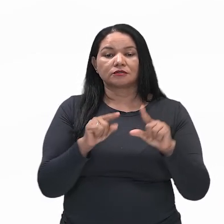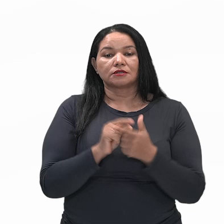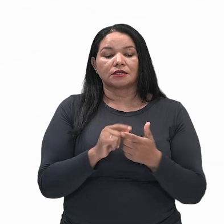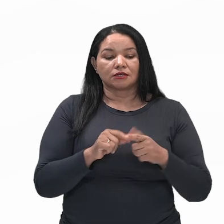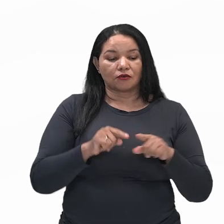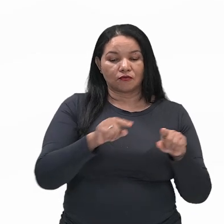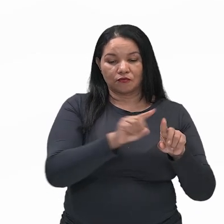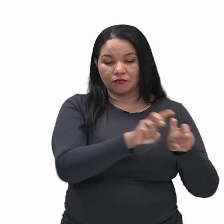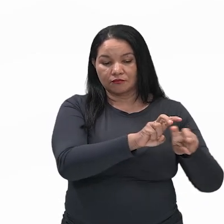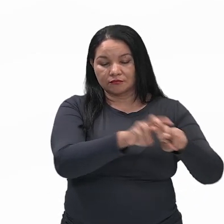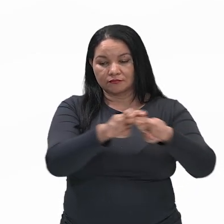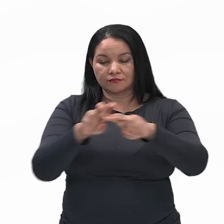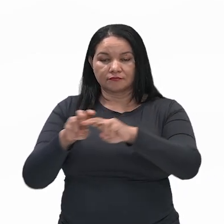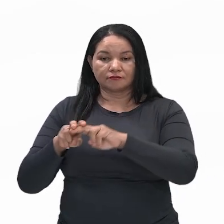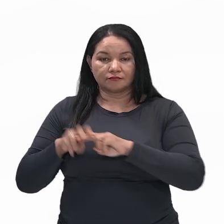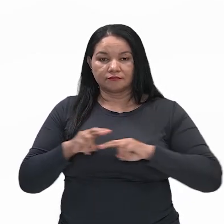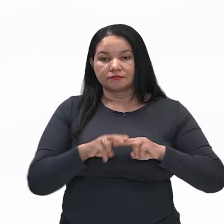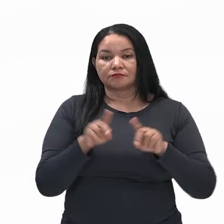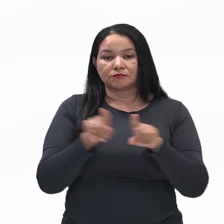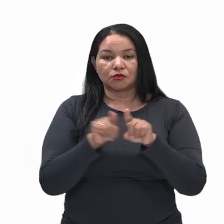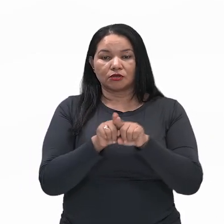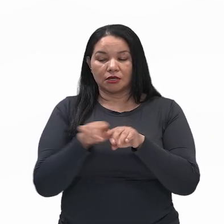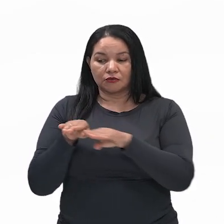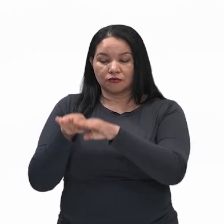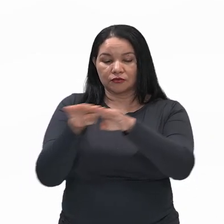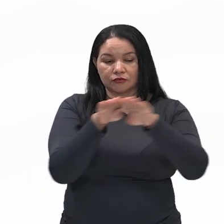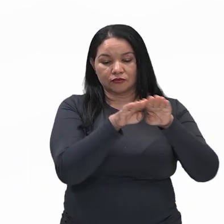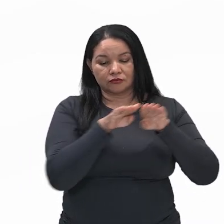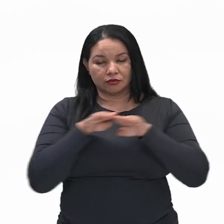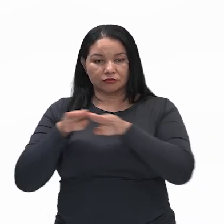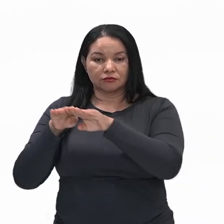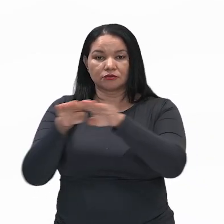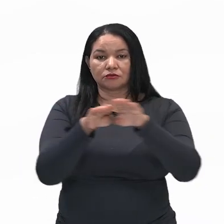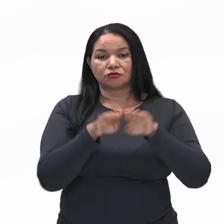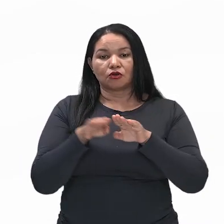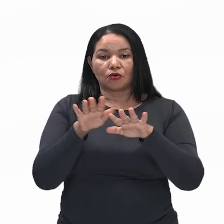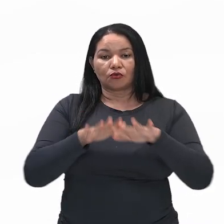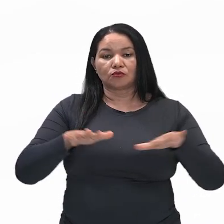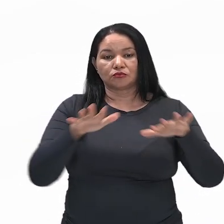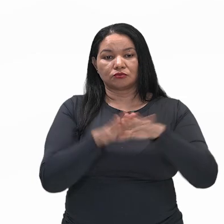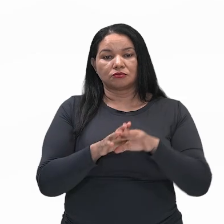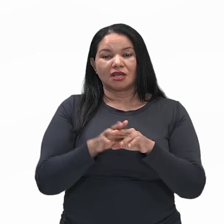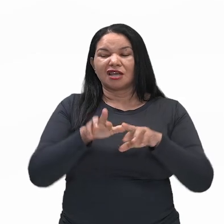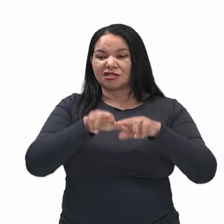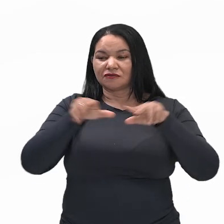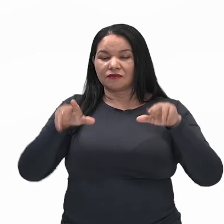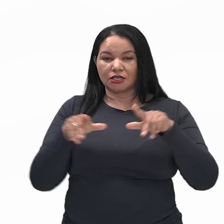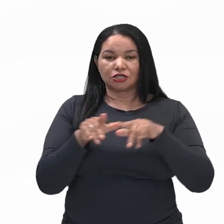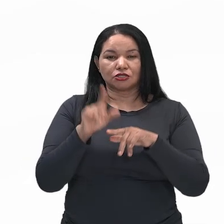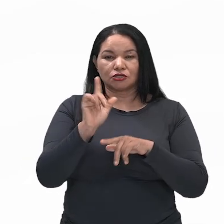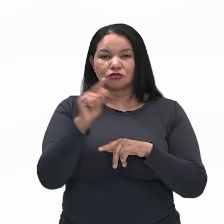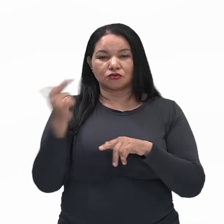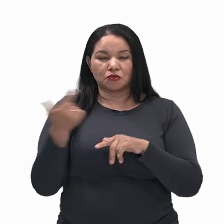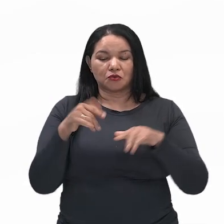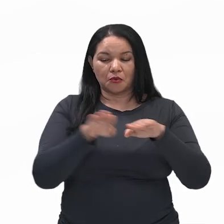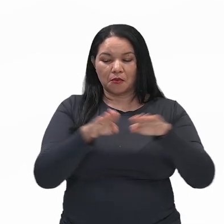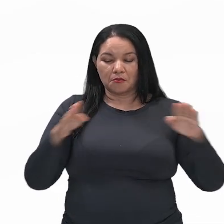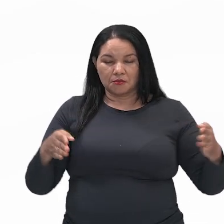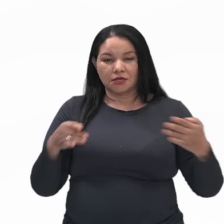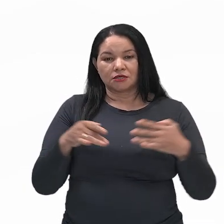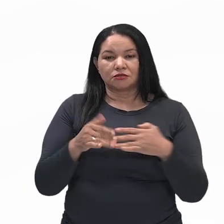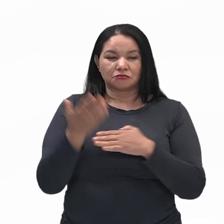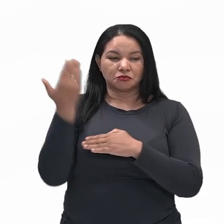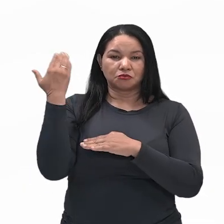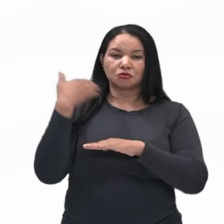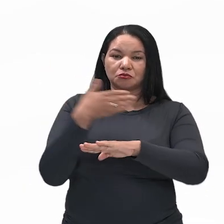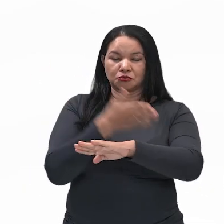o que representa a igualdade em torno da mesa, diferente, por exemplo, das mesas medievais, onde o status era representado